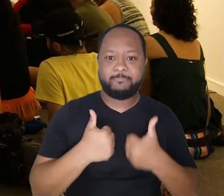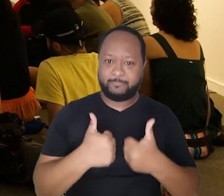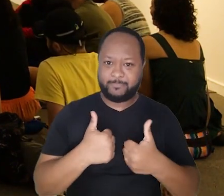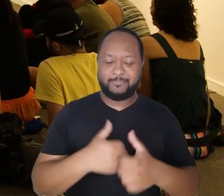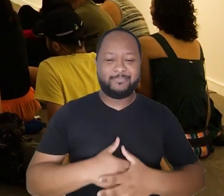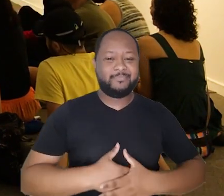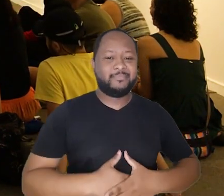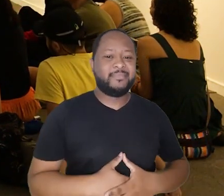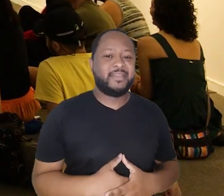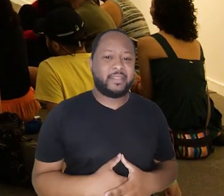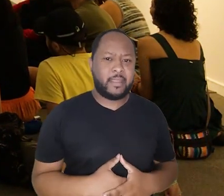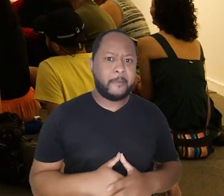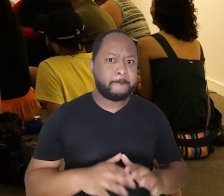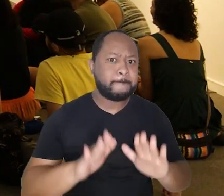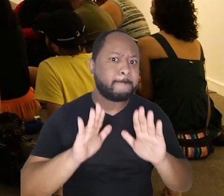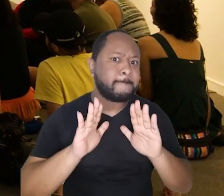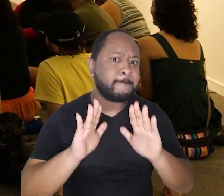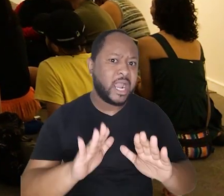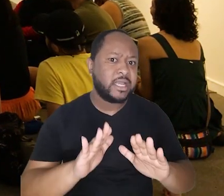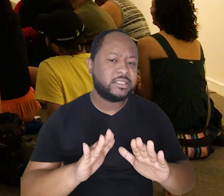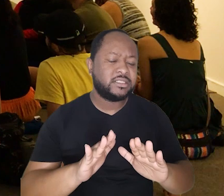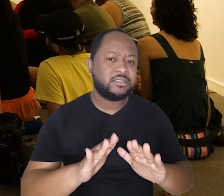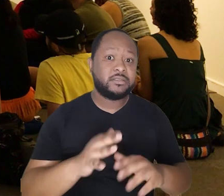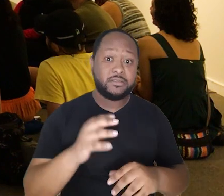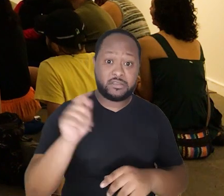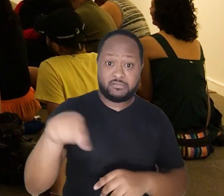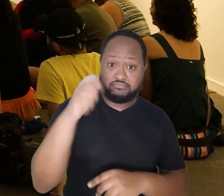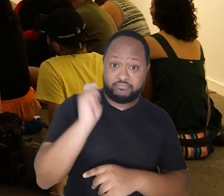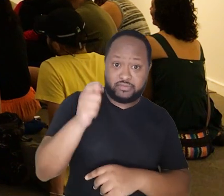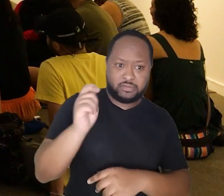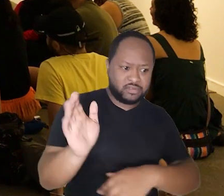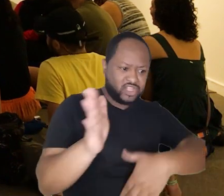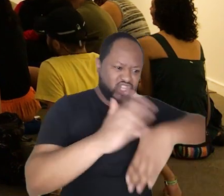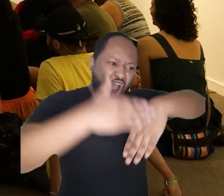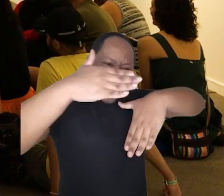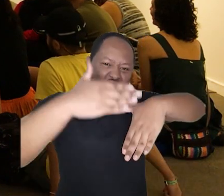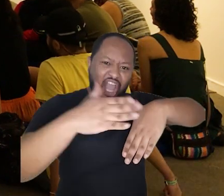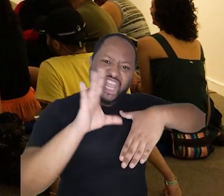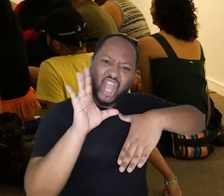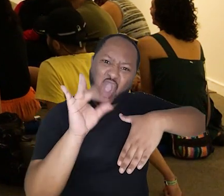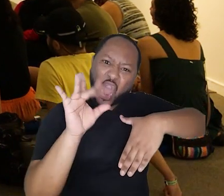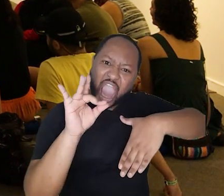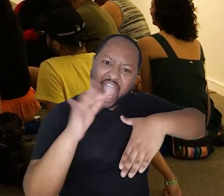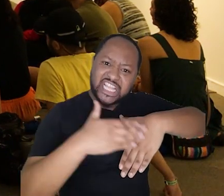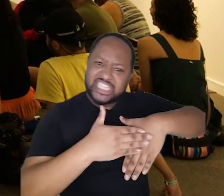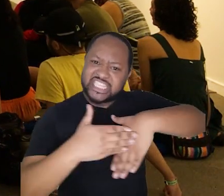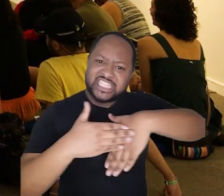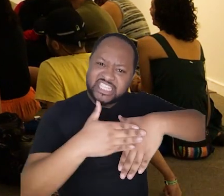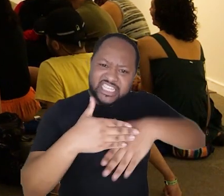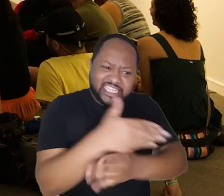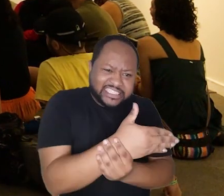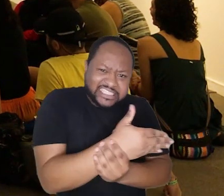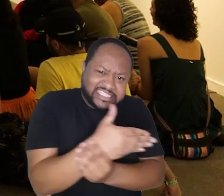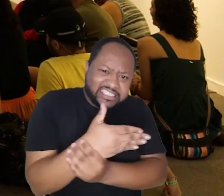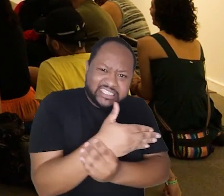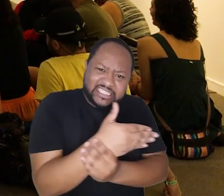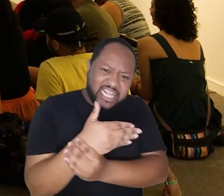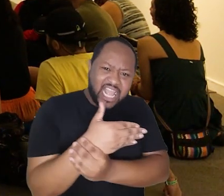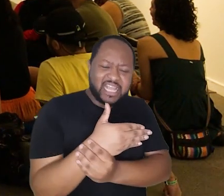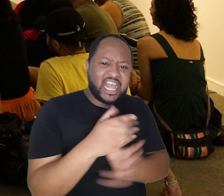pode. Mas aí ela ficou com a mão grudada. E falou, ei, solta a minha mão. Como assim? Me